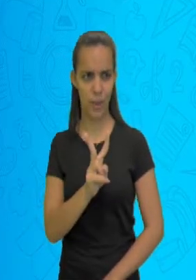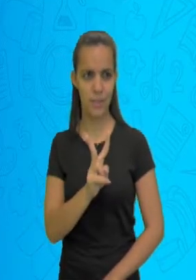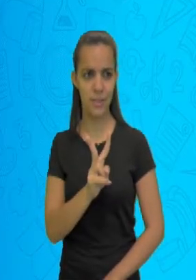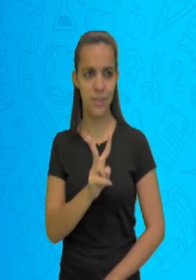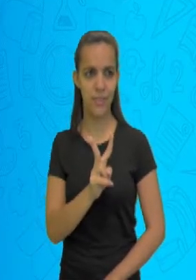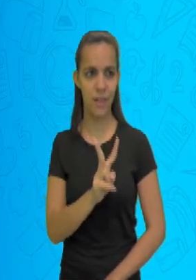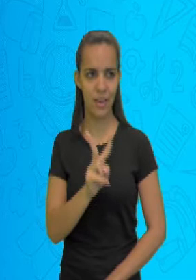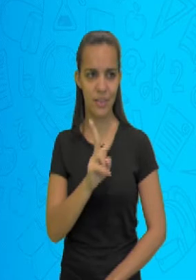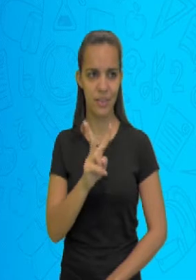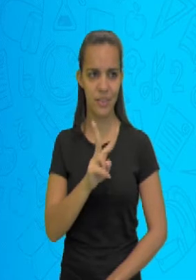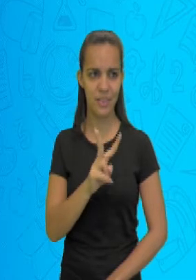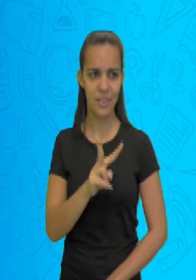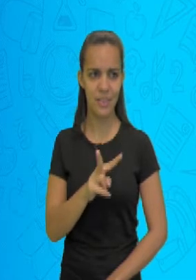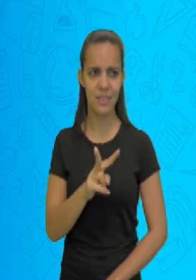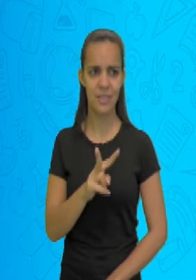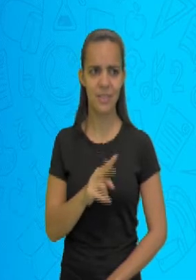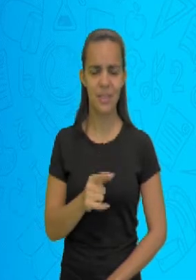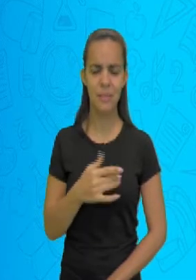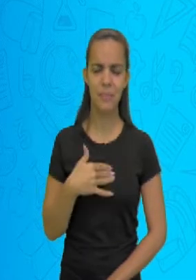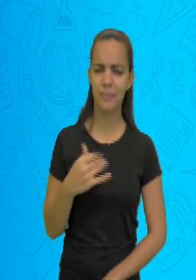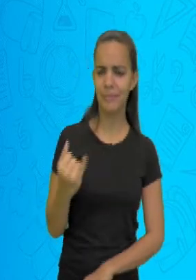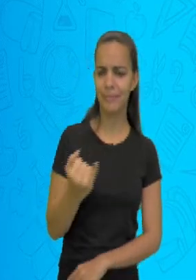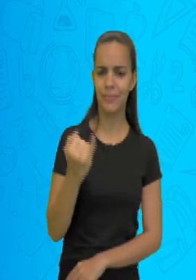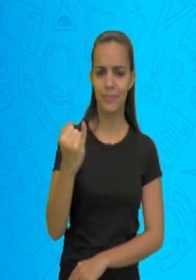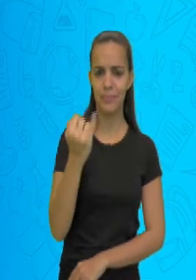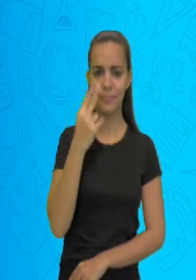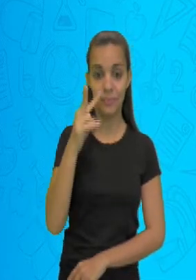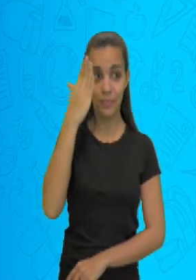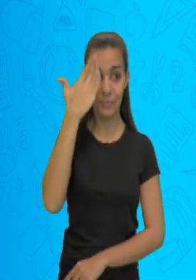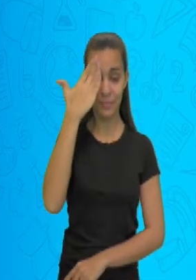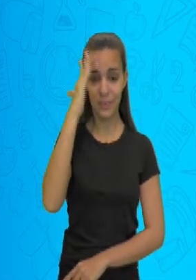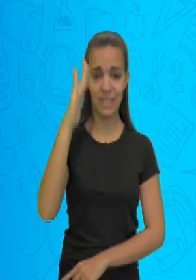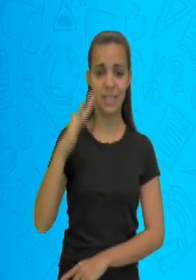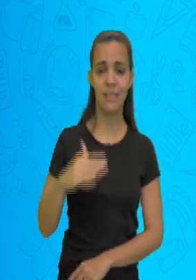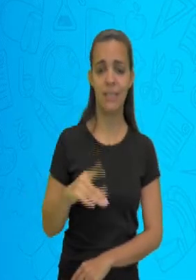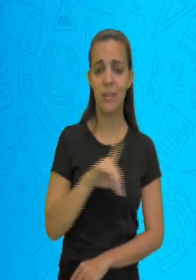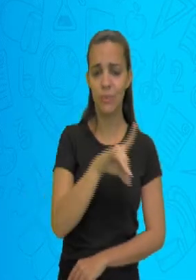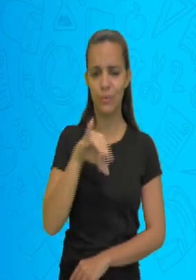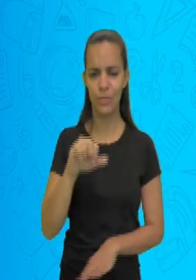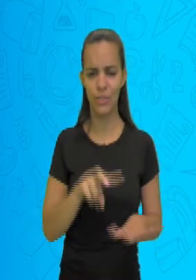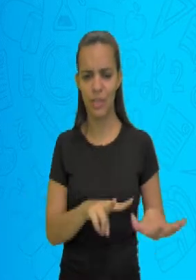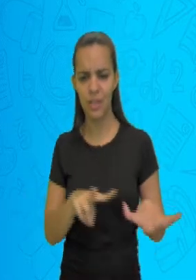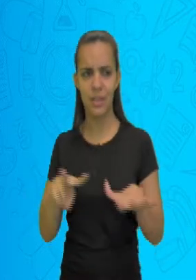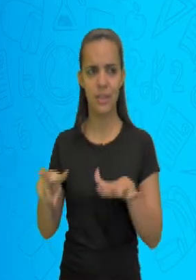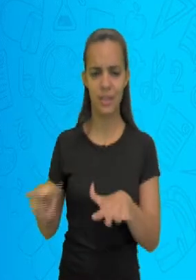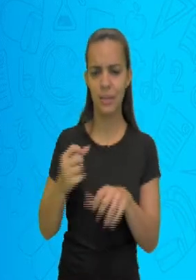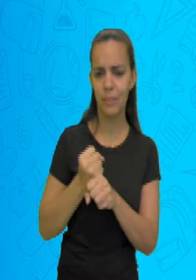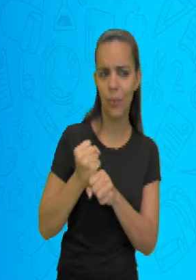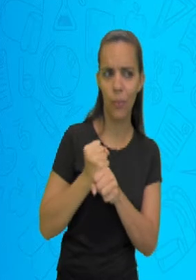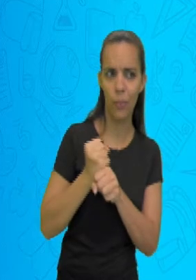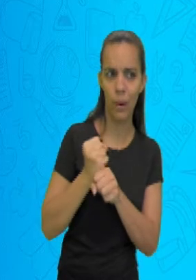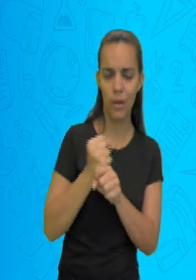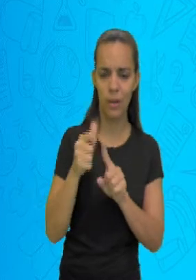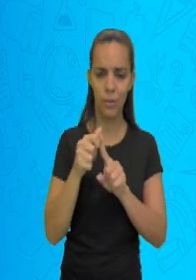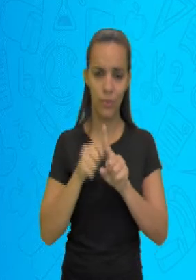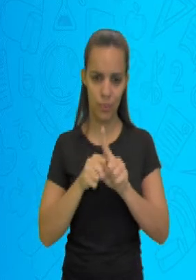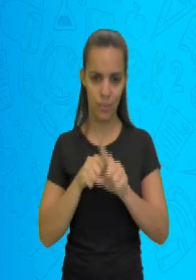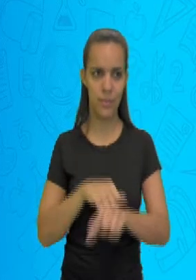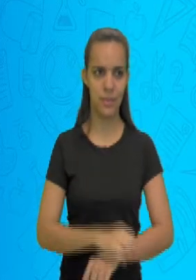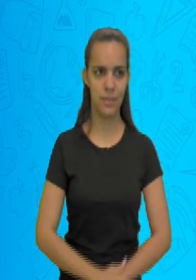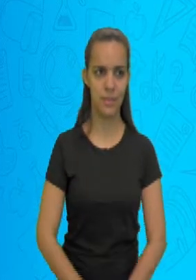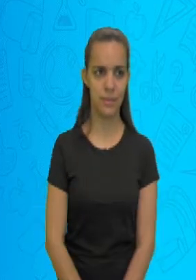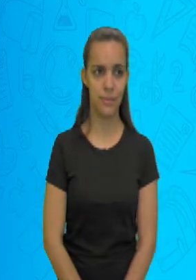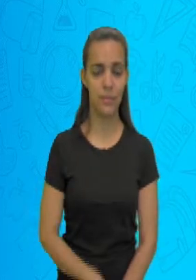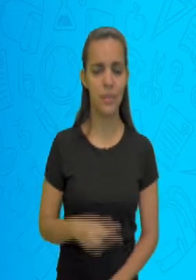muita clareza de detalhes, percebendo dia, semana, ano, isso fica super fácil de usar